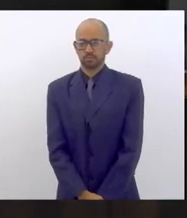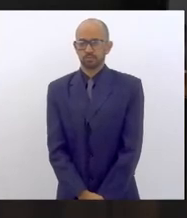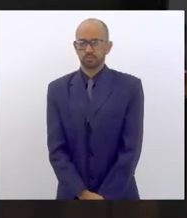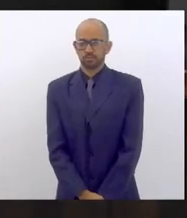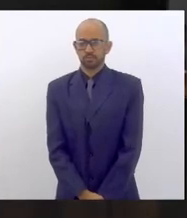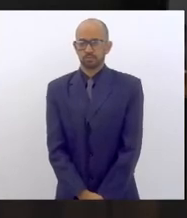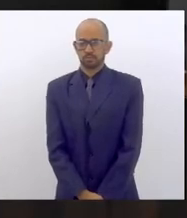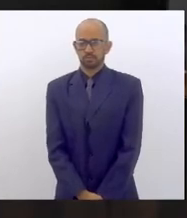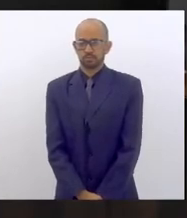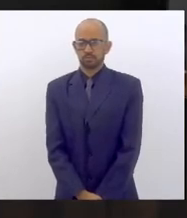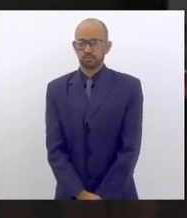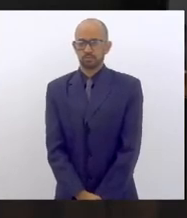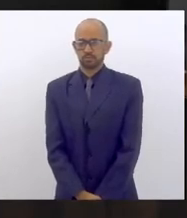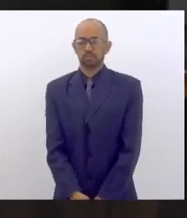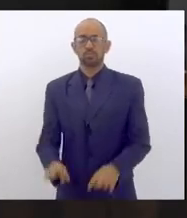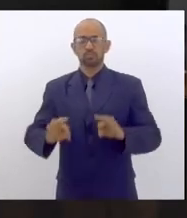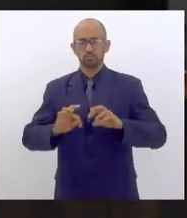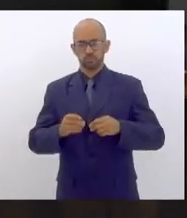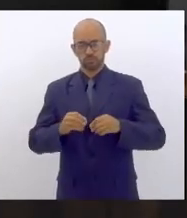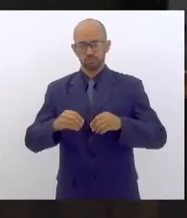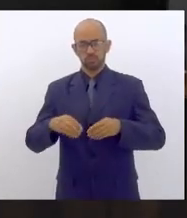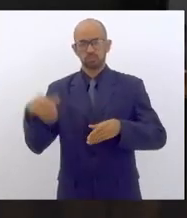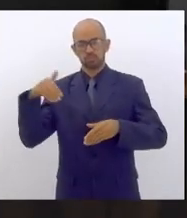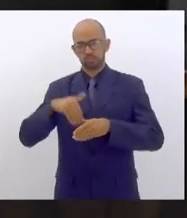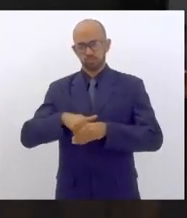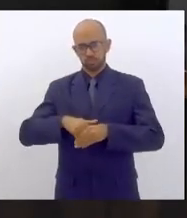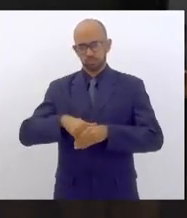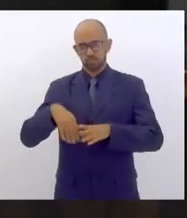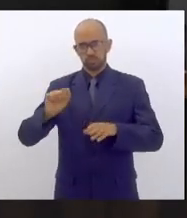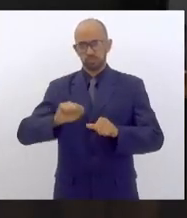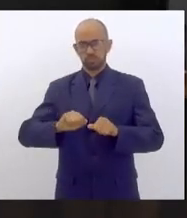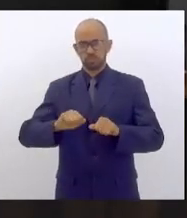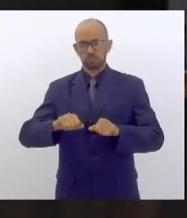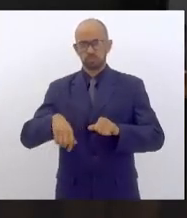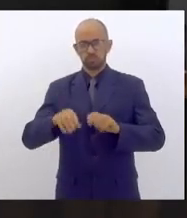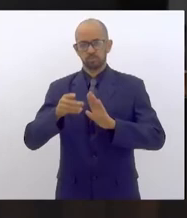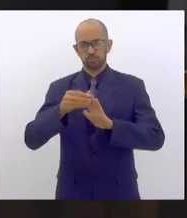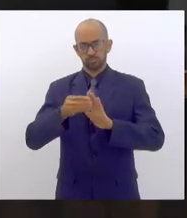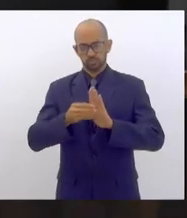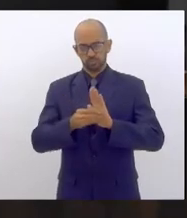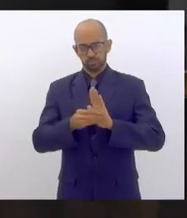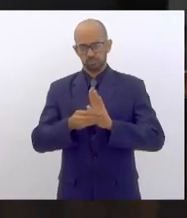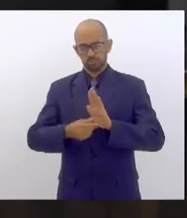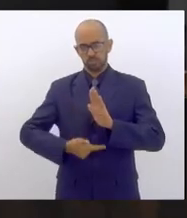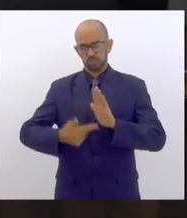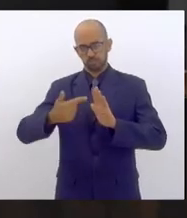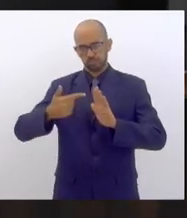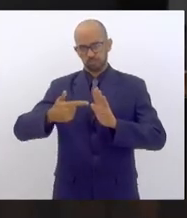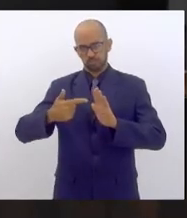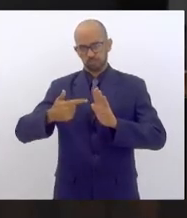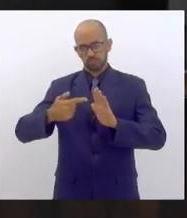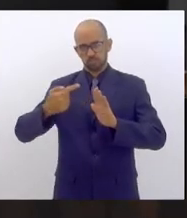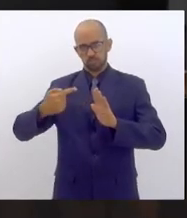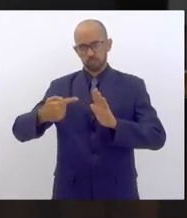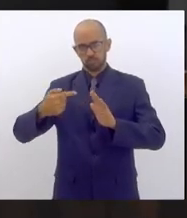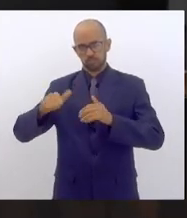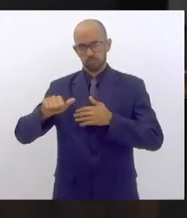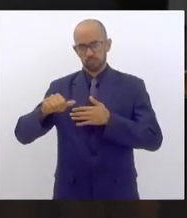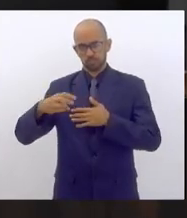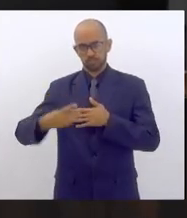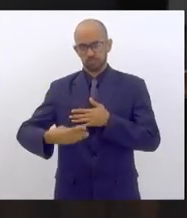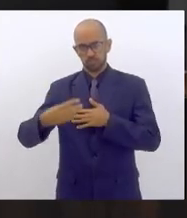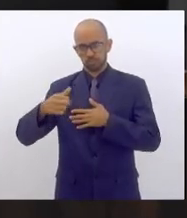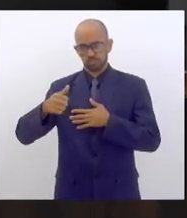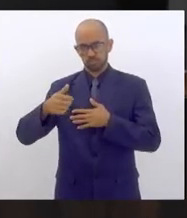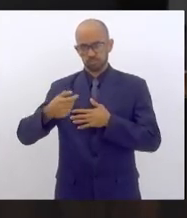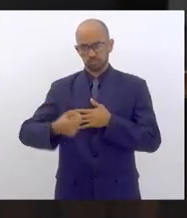pareceres emitidos por ordem da pauta, o segundo, o sétimo, décimo terceiro, décimo sexto,